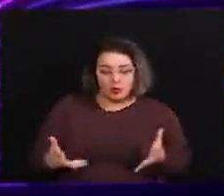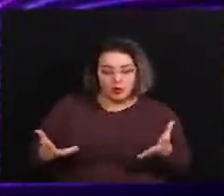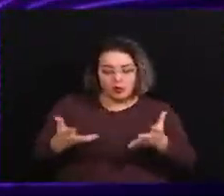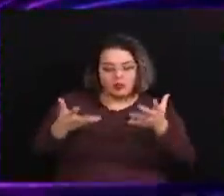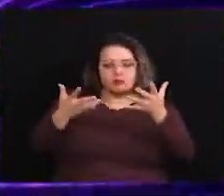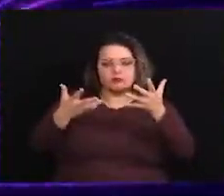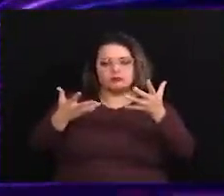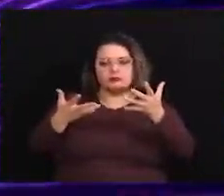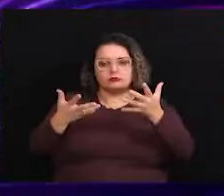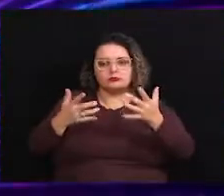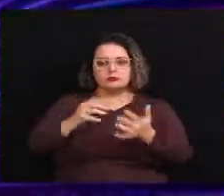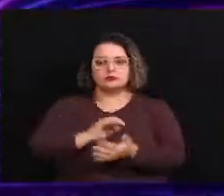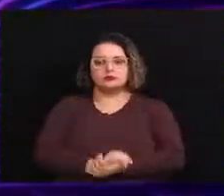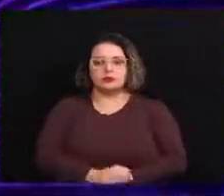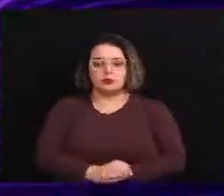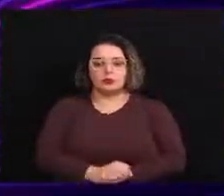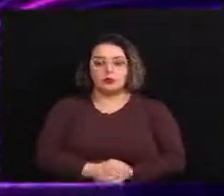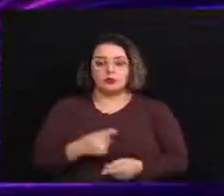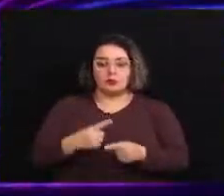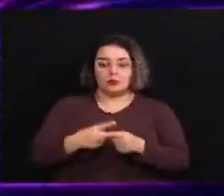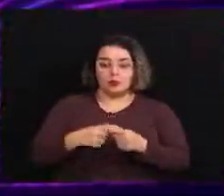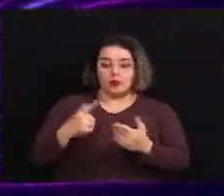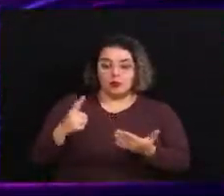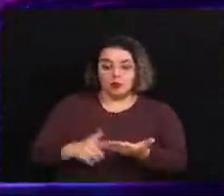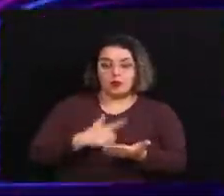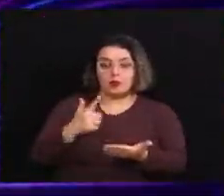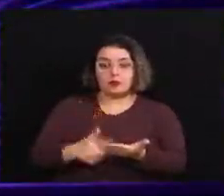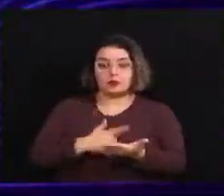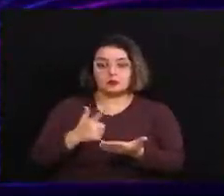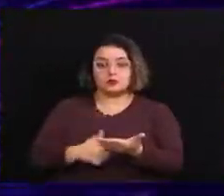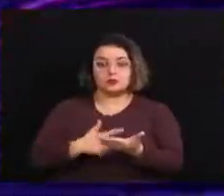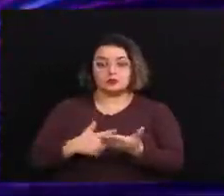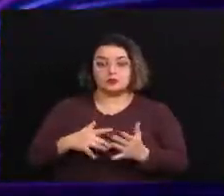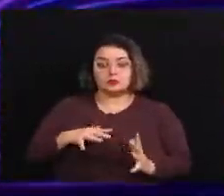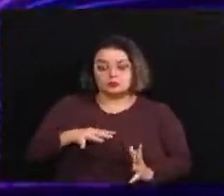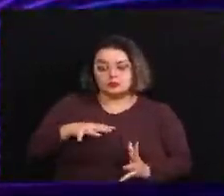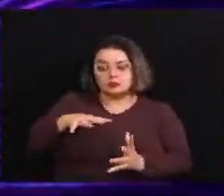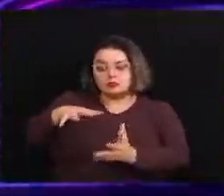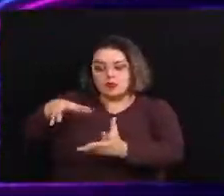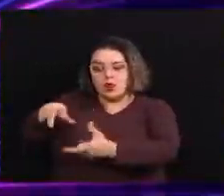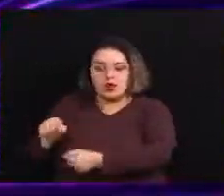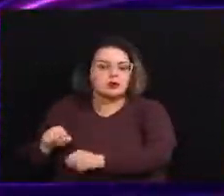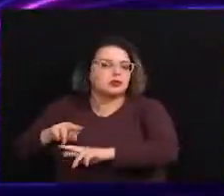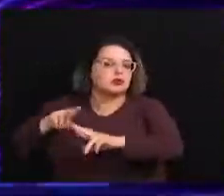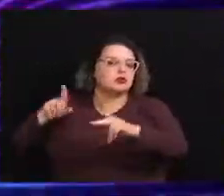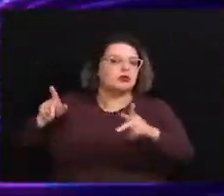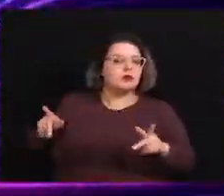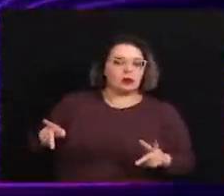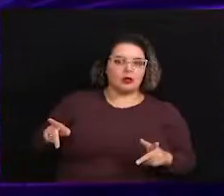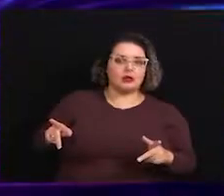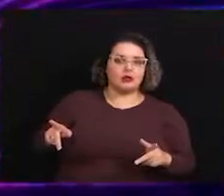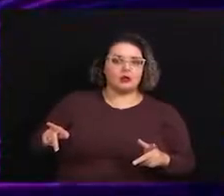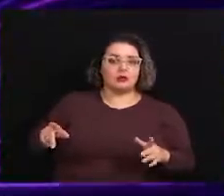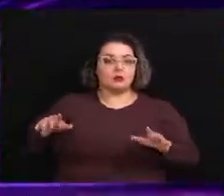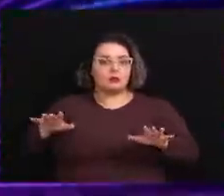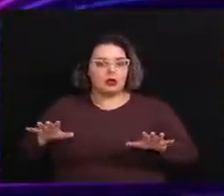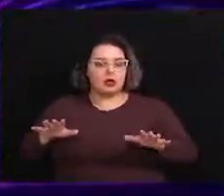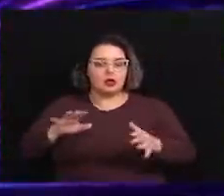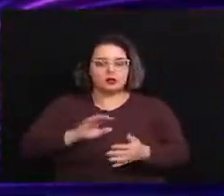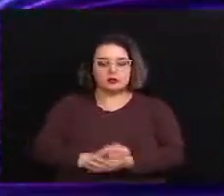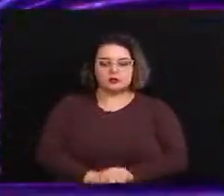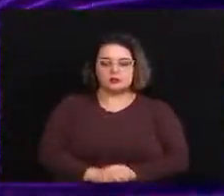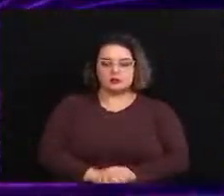porque, assim, é um livro que ele te vende um universo totalmente diferente,